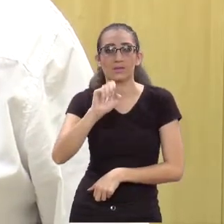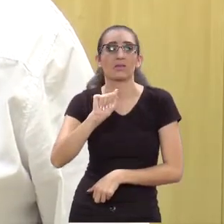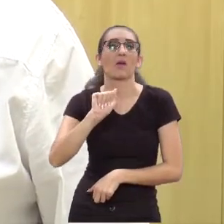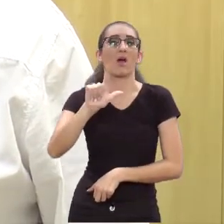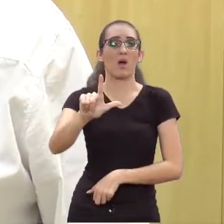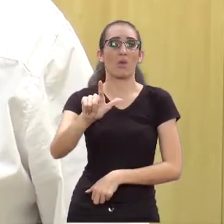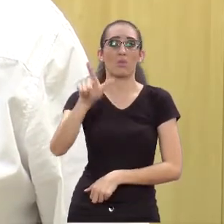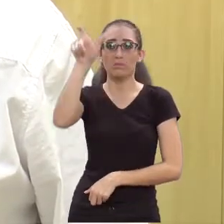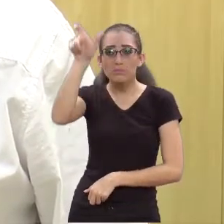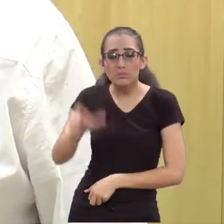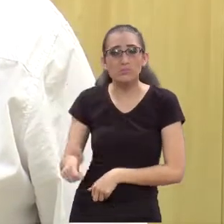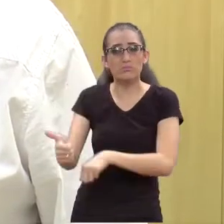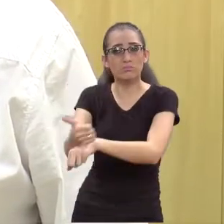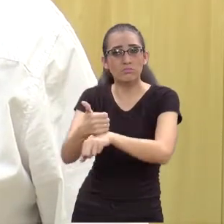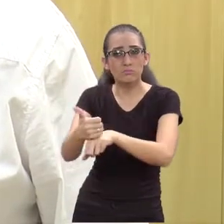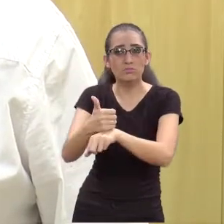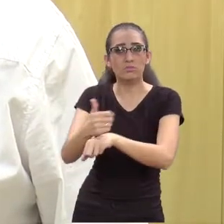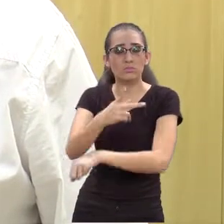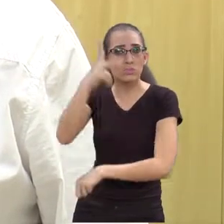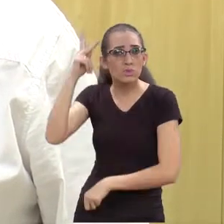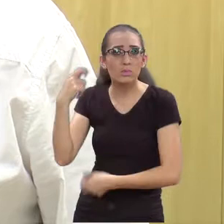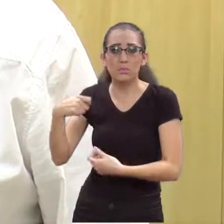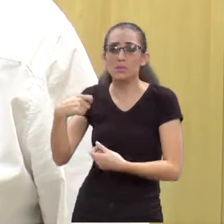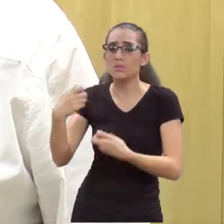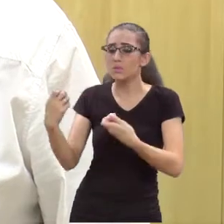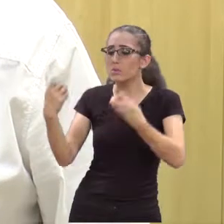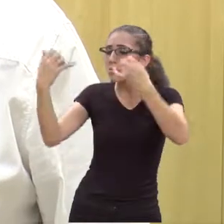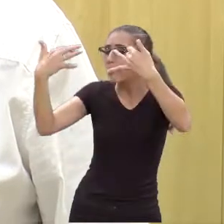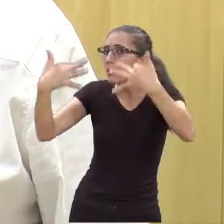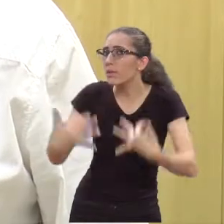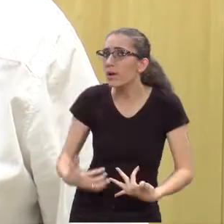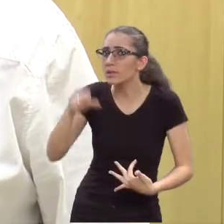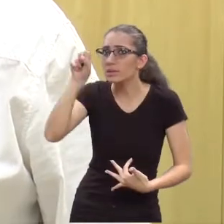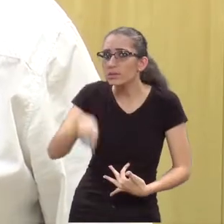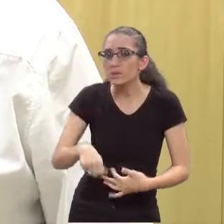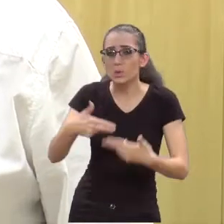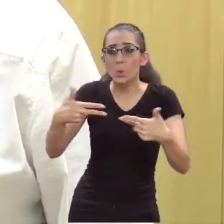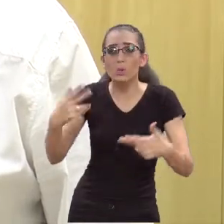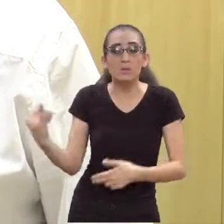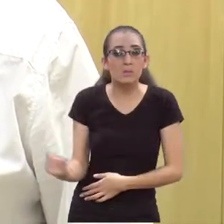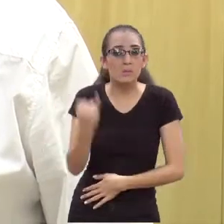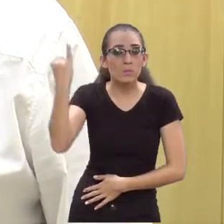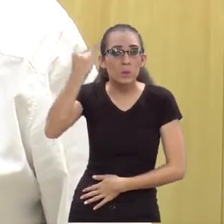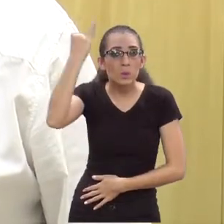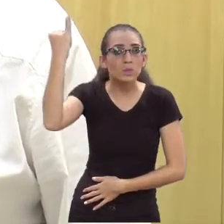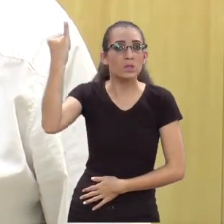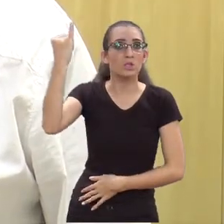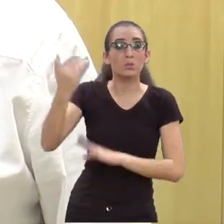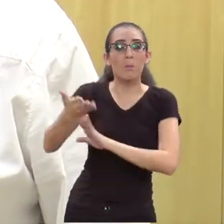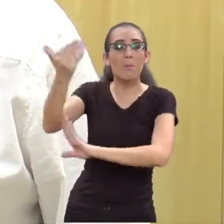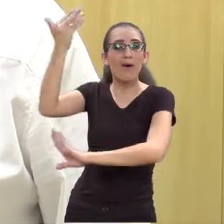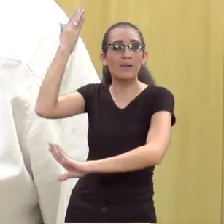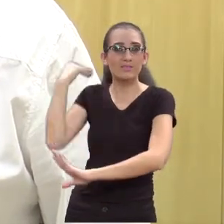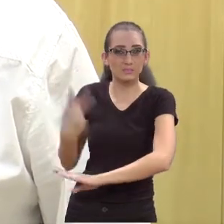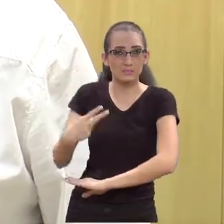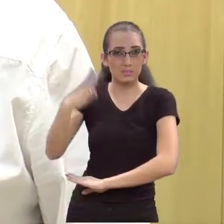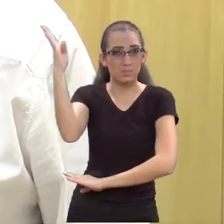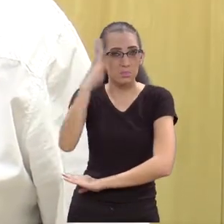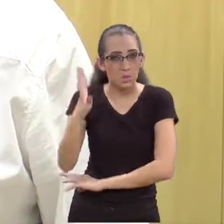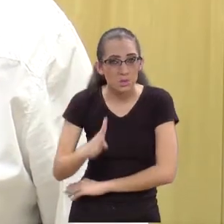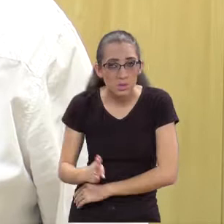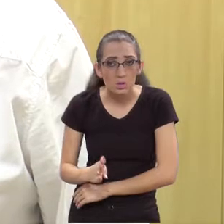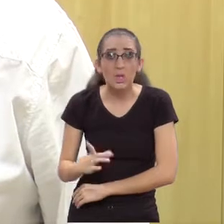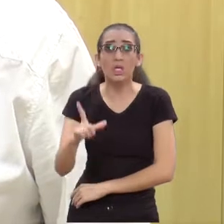importante o profissional da história retomá aspectos significativos do passado do nosso país